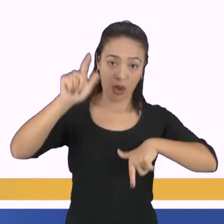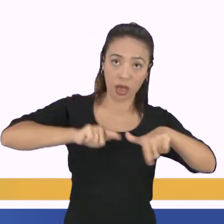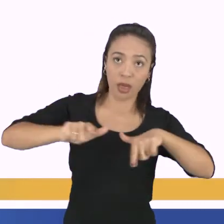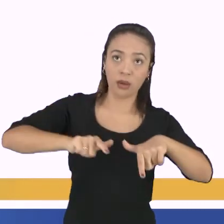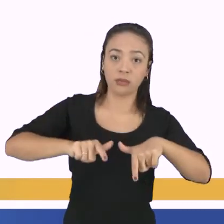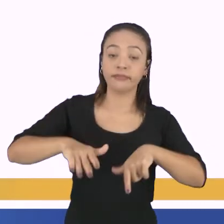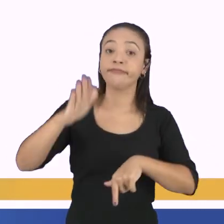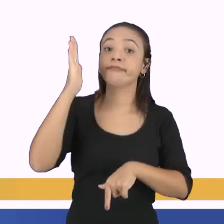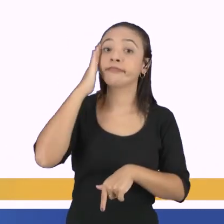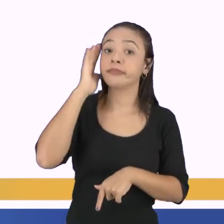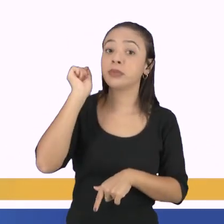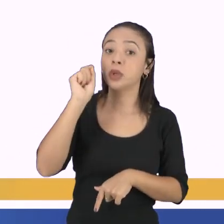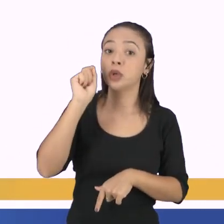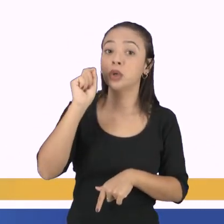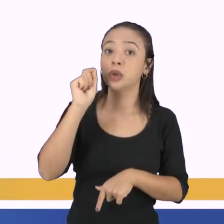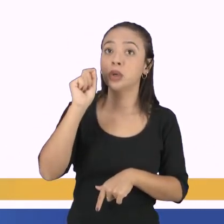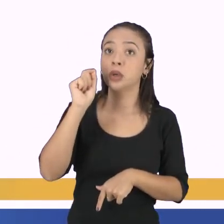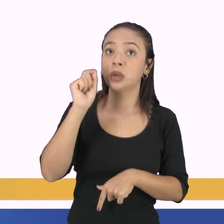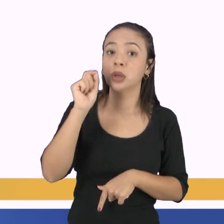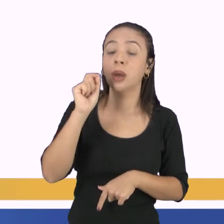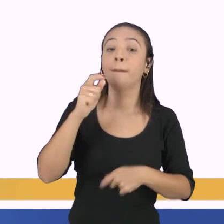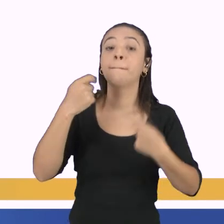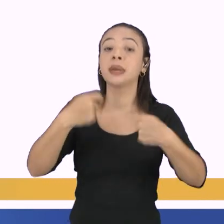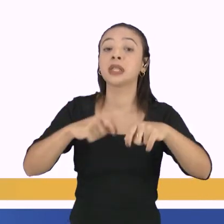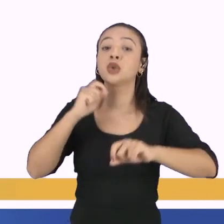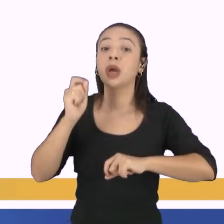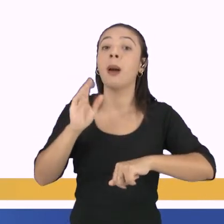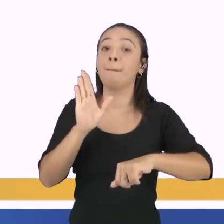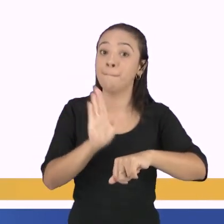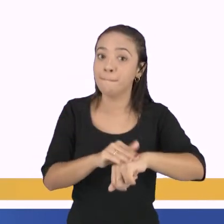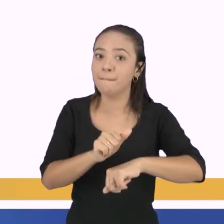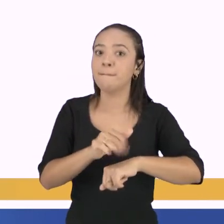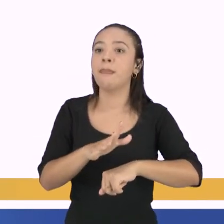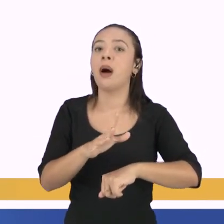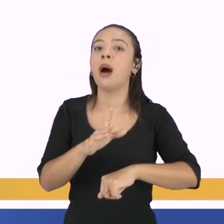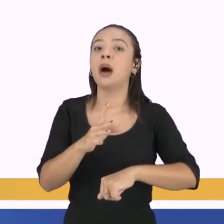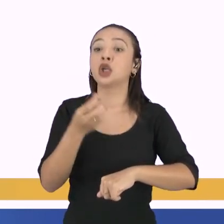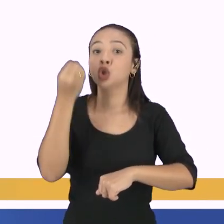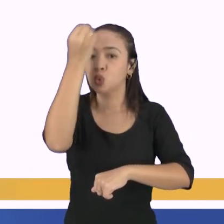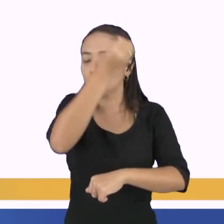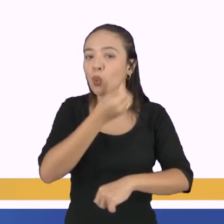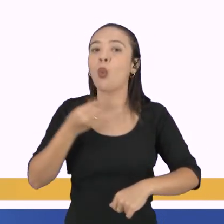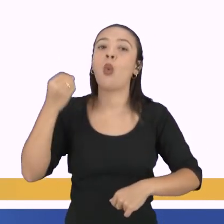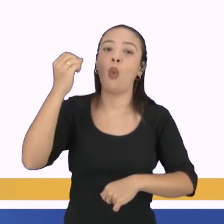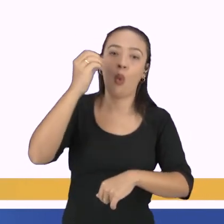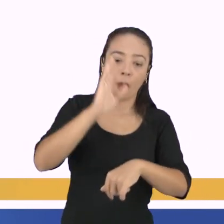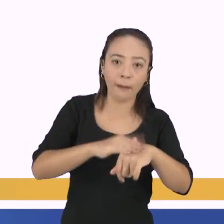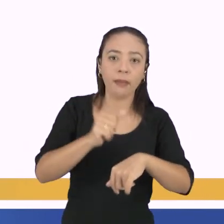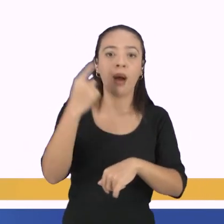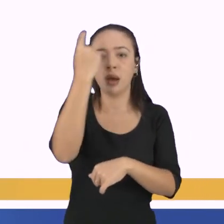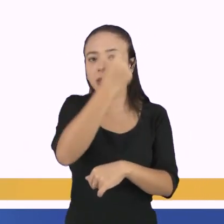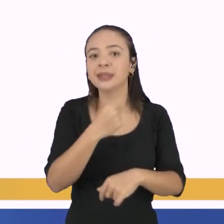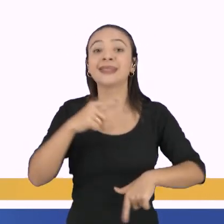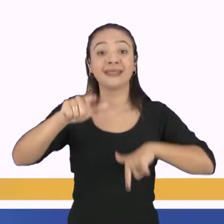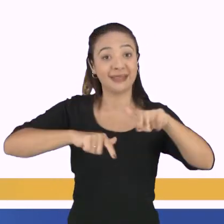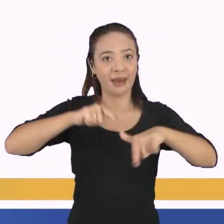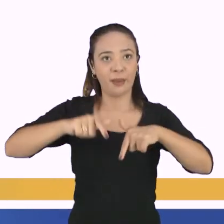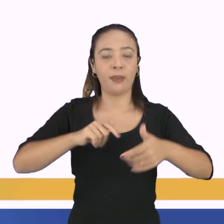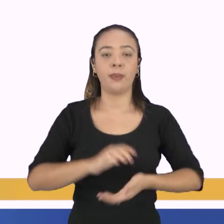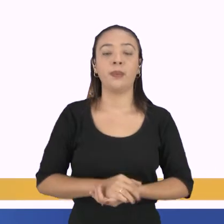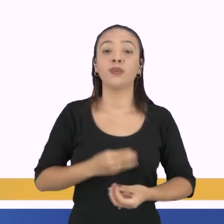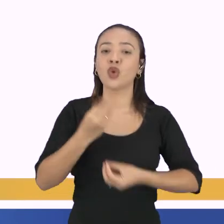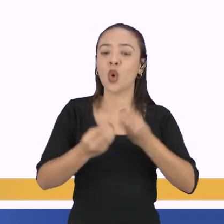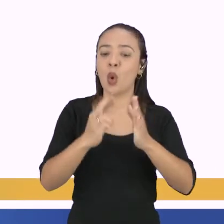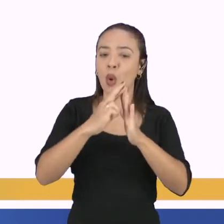trabalho diário, certo, vai ter que aumentar. Então bora aqui montar nossa regrinha de 3.